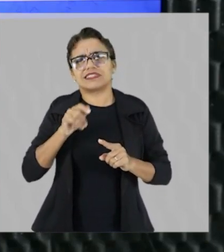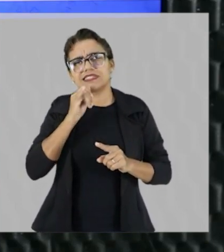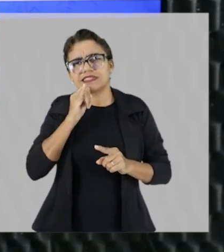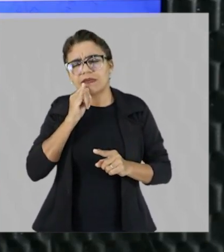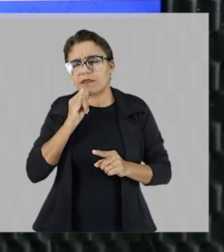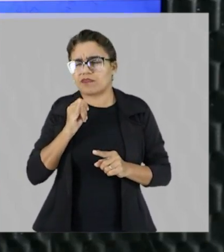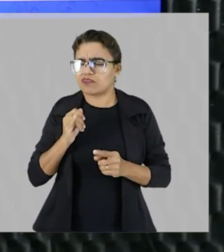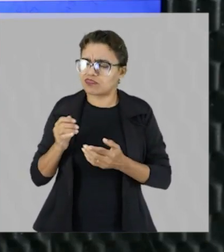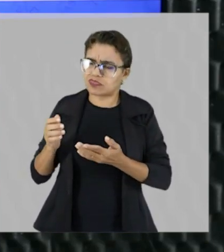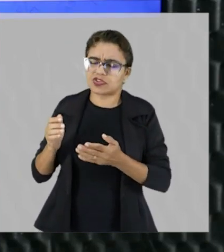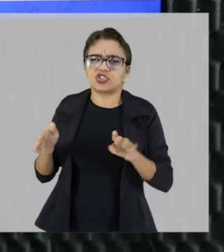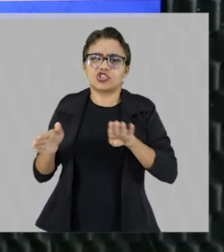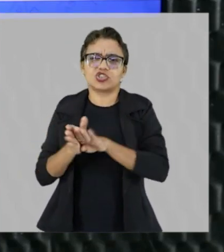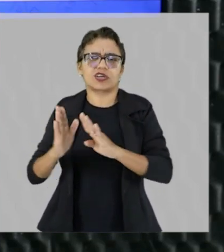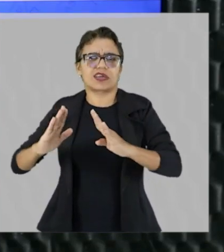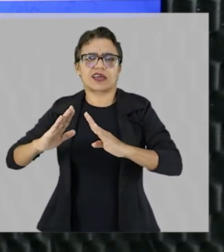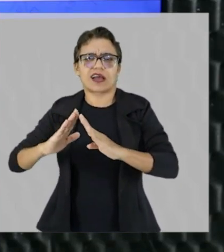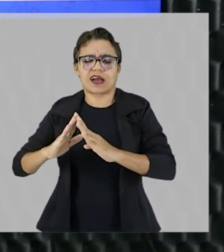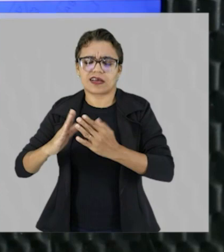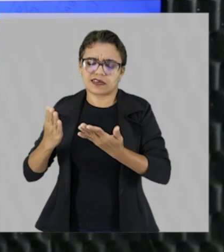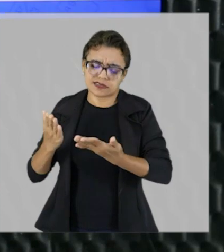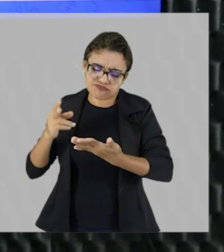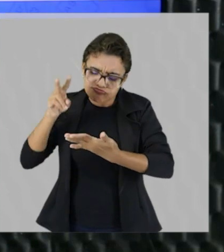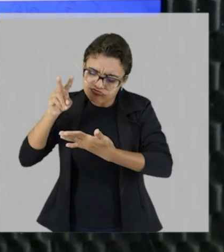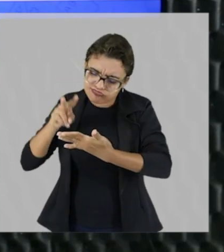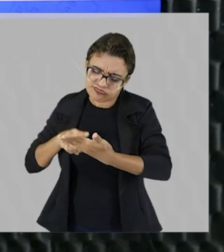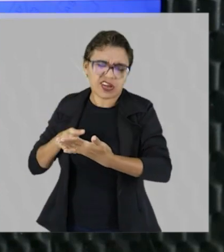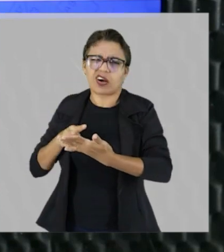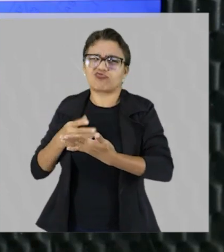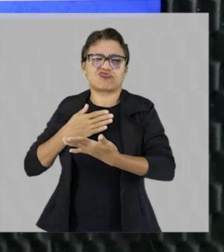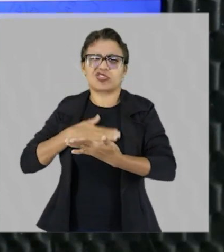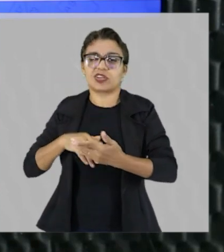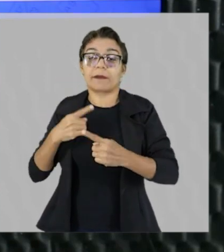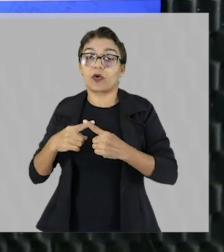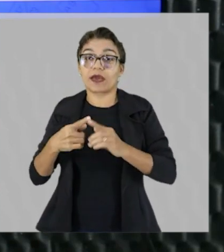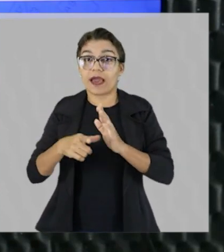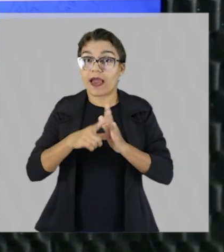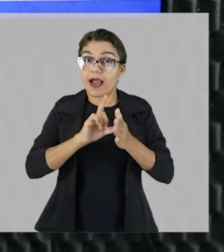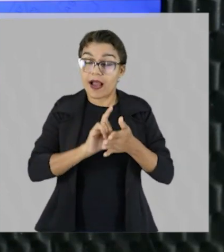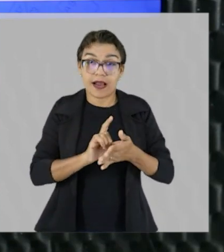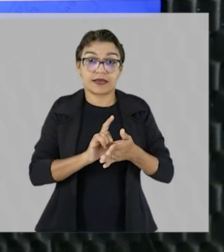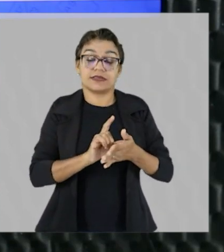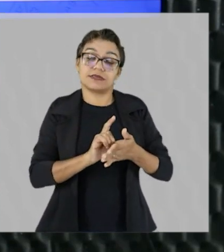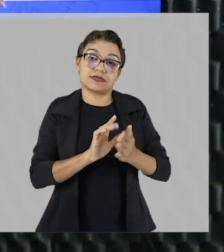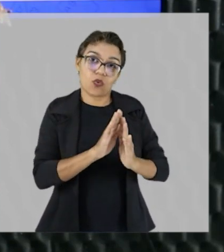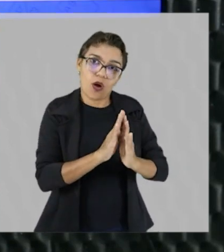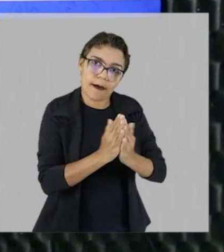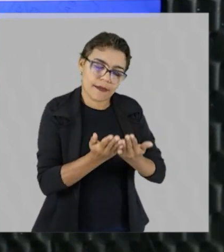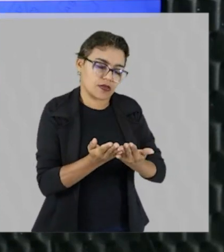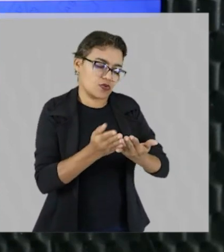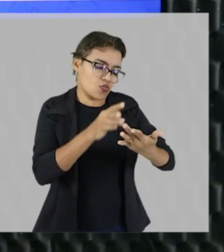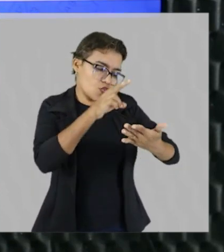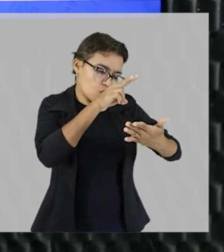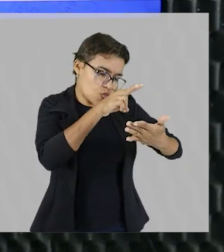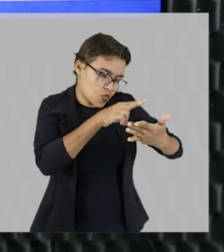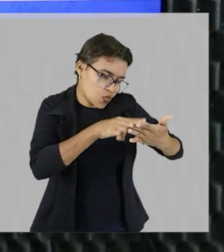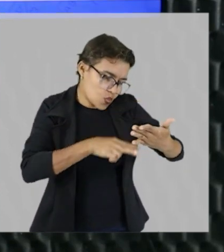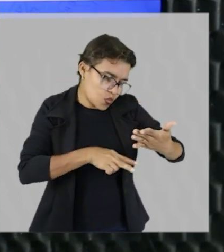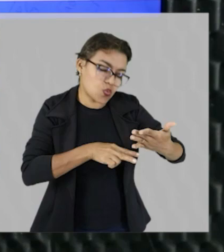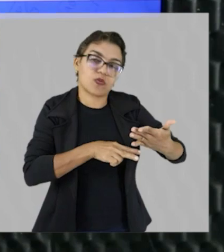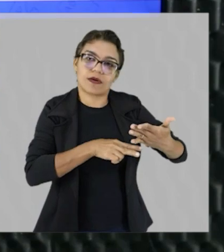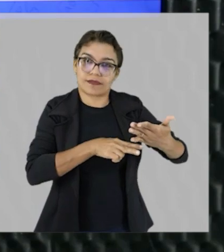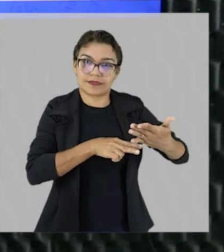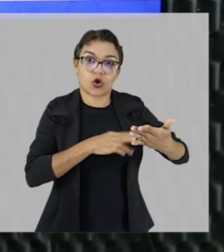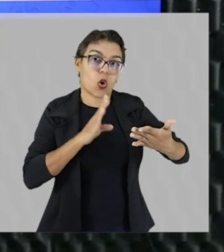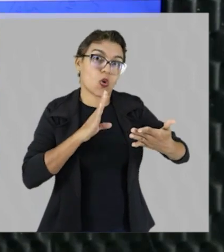casa e fala, não gostei do livro. Por quê? Você não lê a orelha do livro para saber de que se tratava. Às vezes, o título, ele te prega